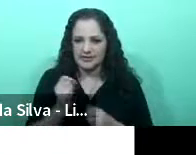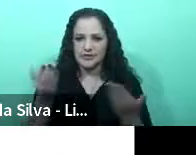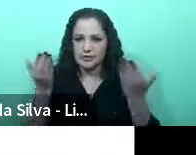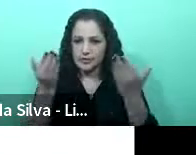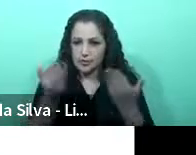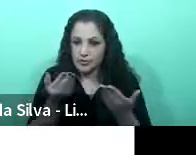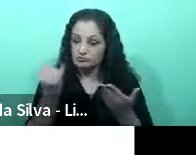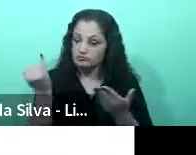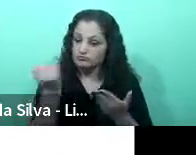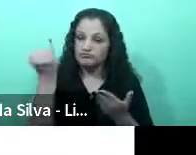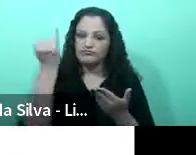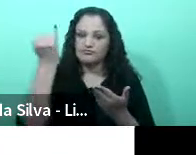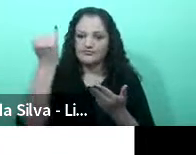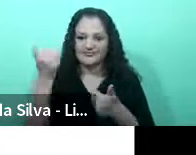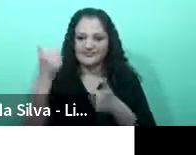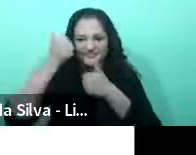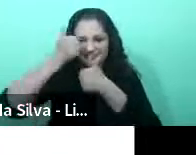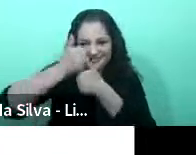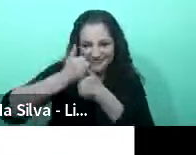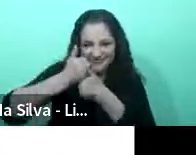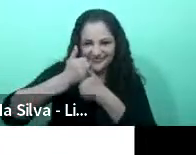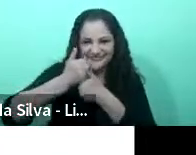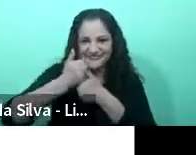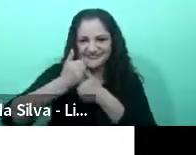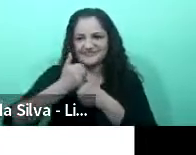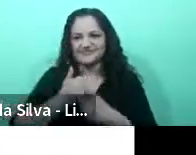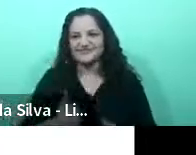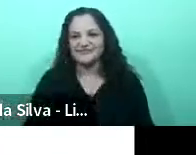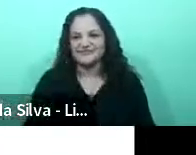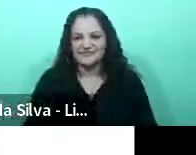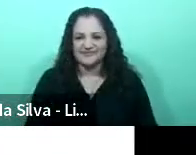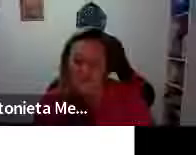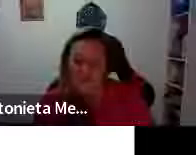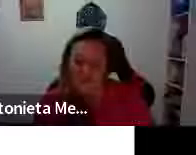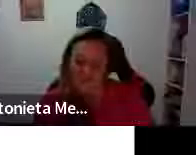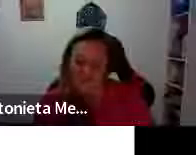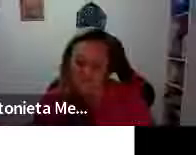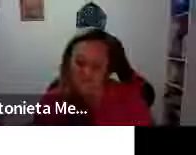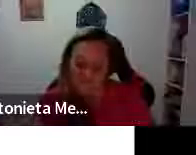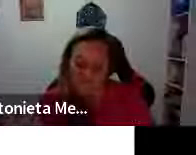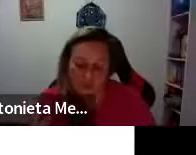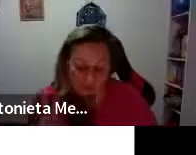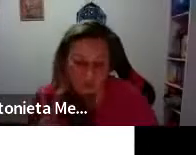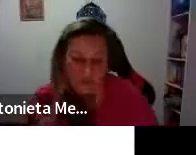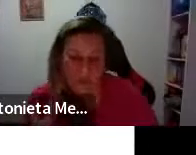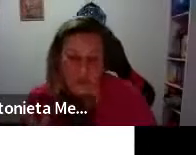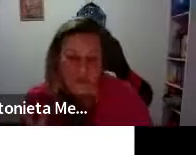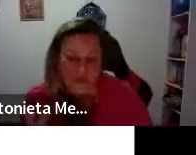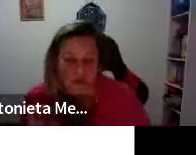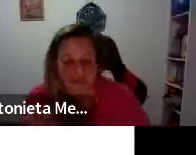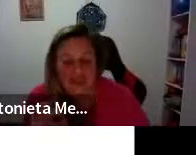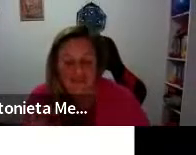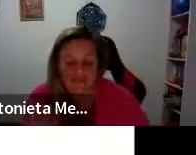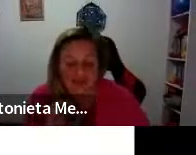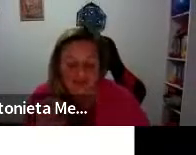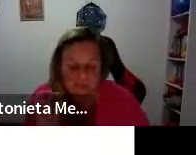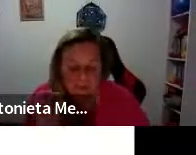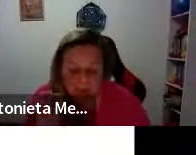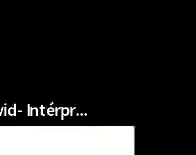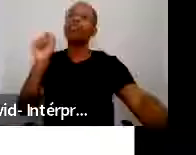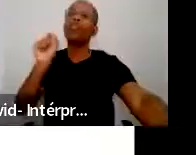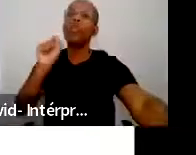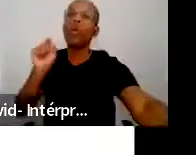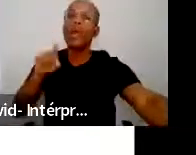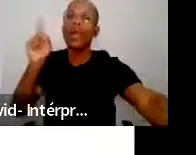muito importante, que é a dimensão ética da educação. E, por fim, o Lorieri